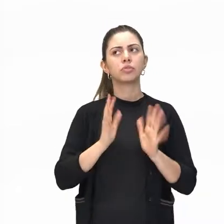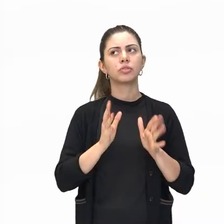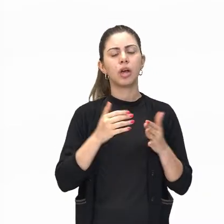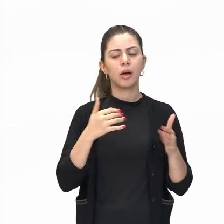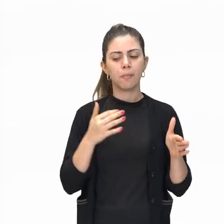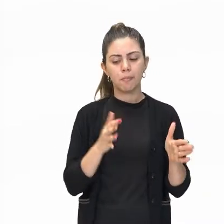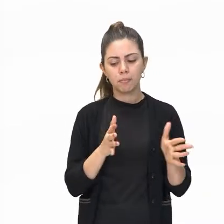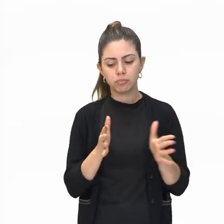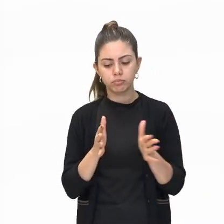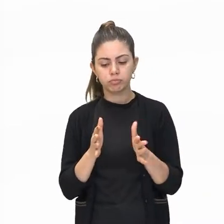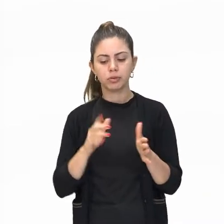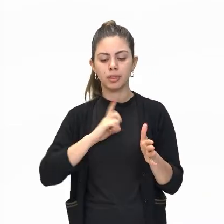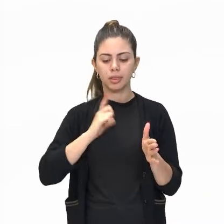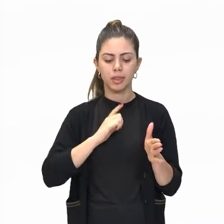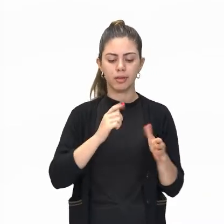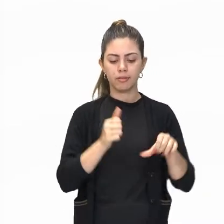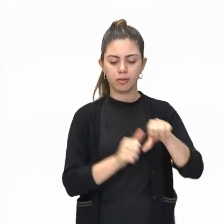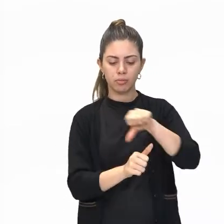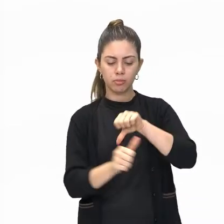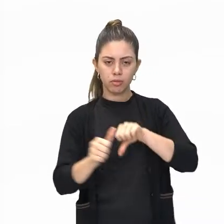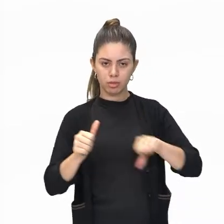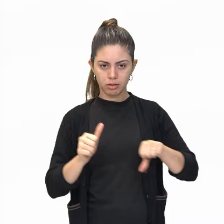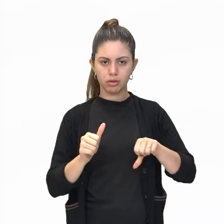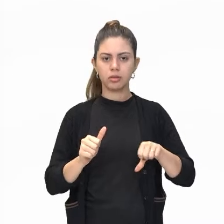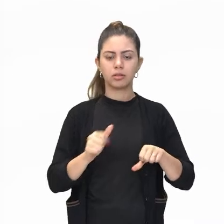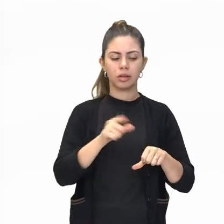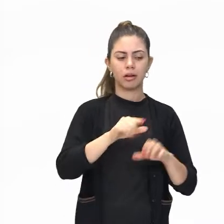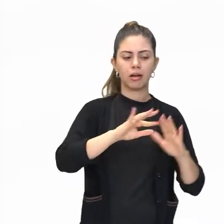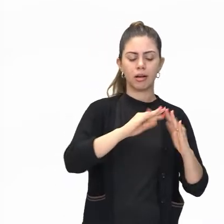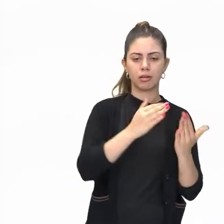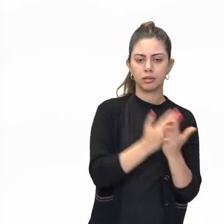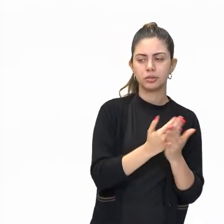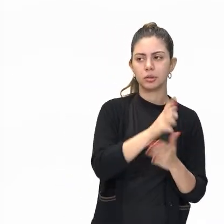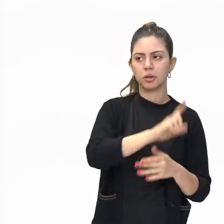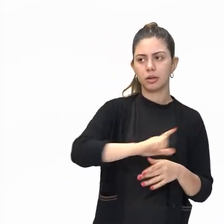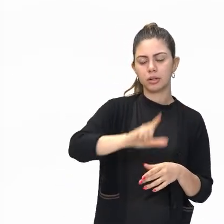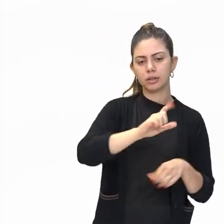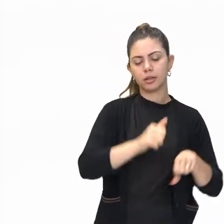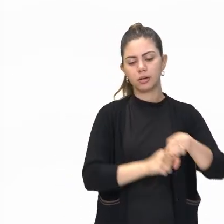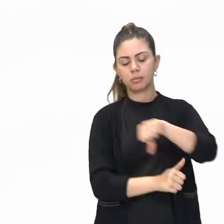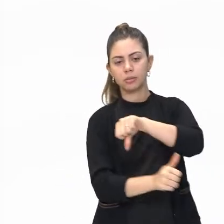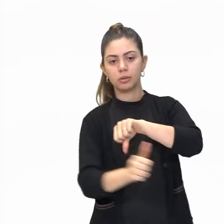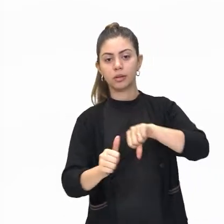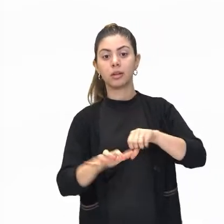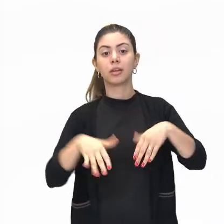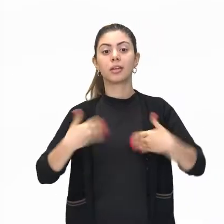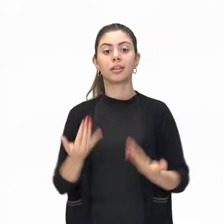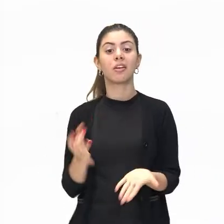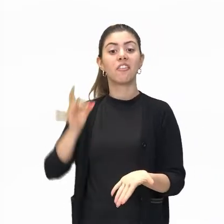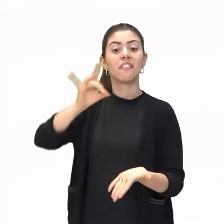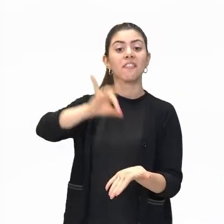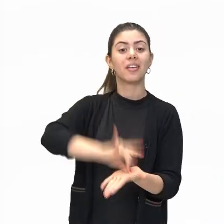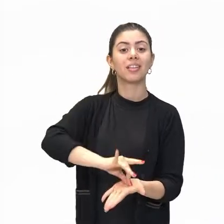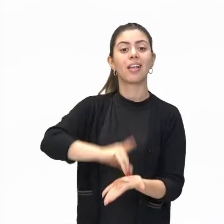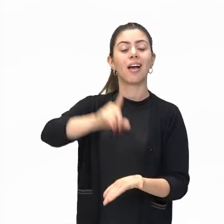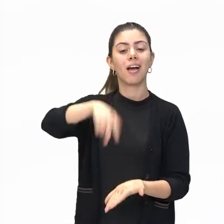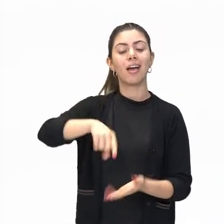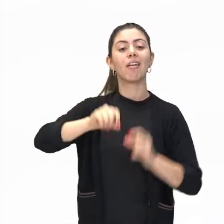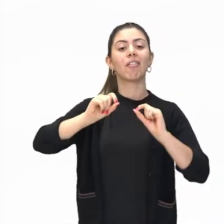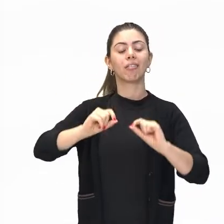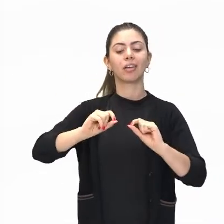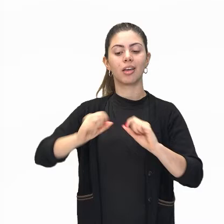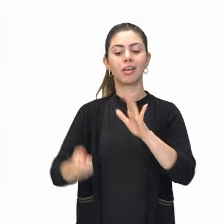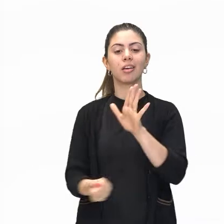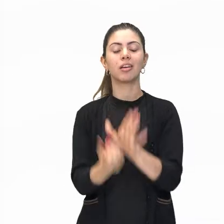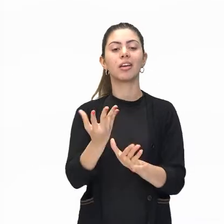esse processo aí de transição de uma escola, aconteceu realmente a escola